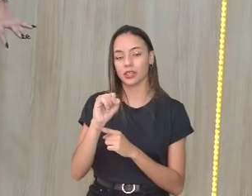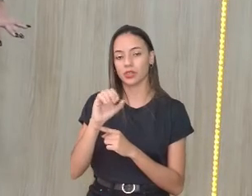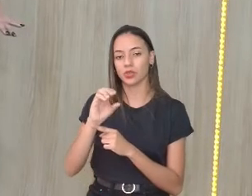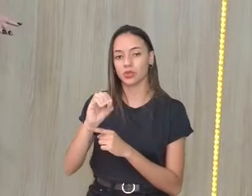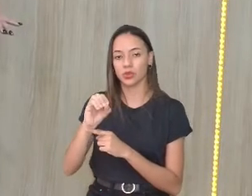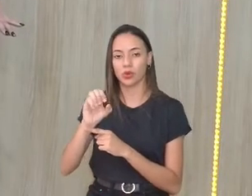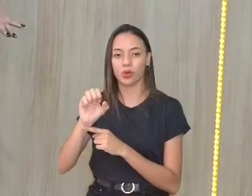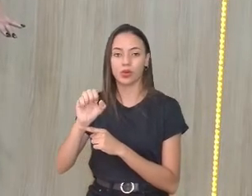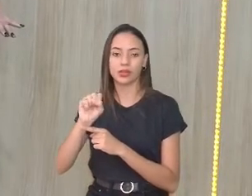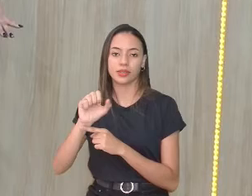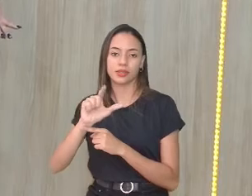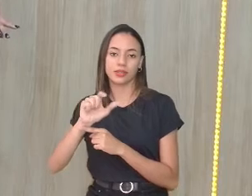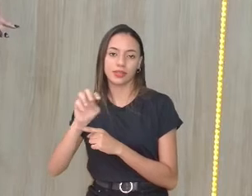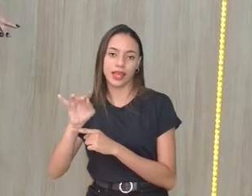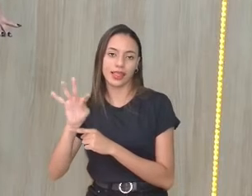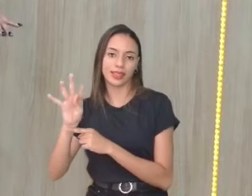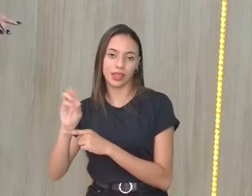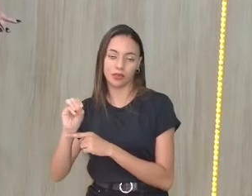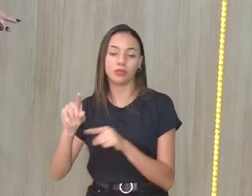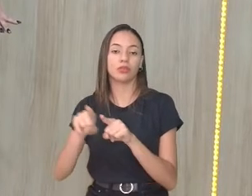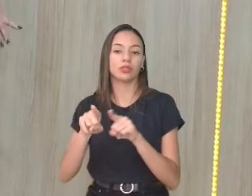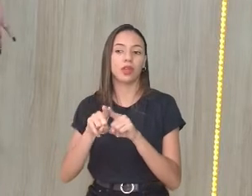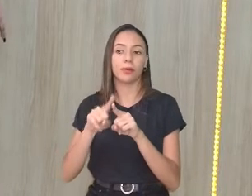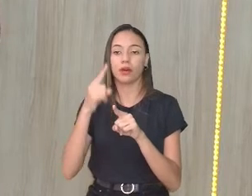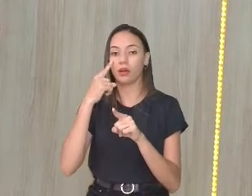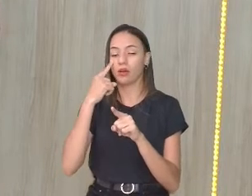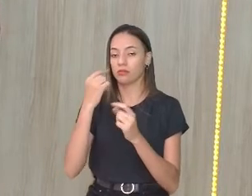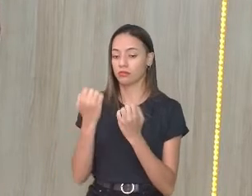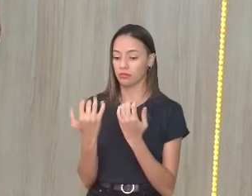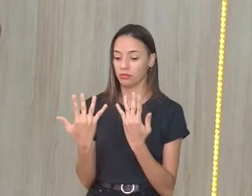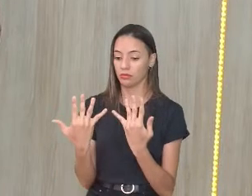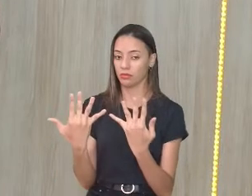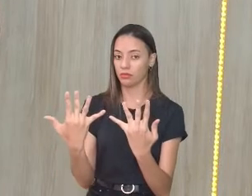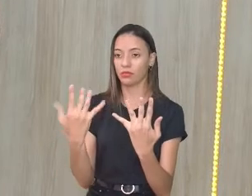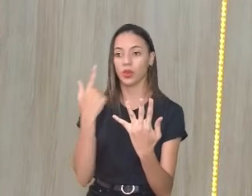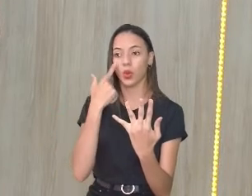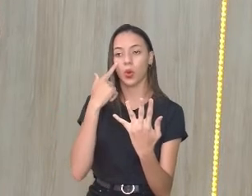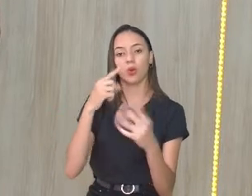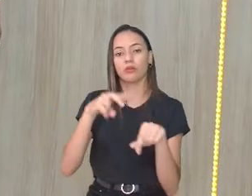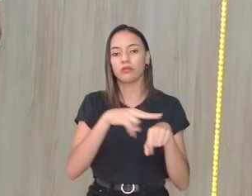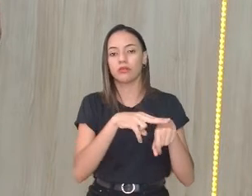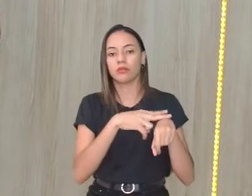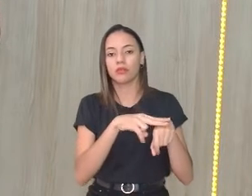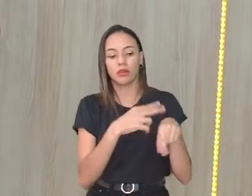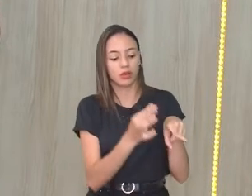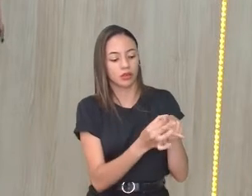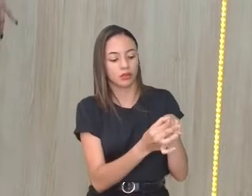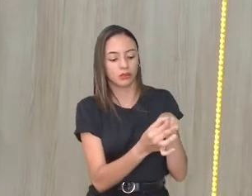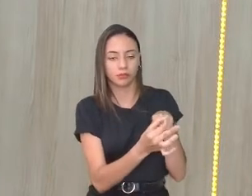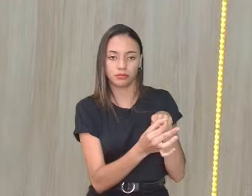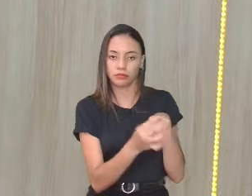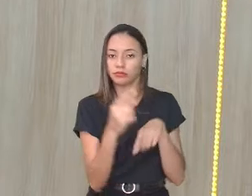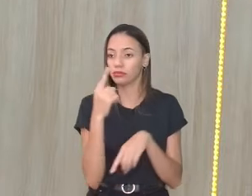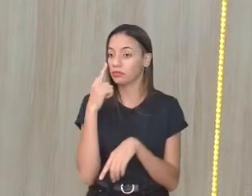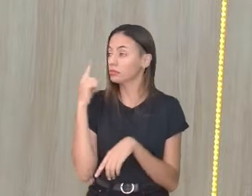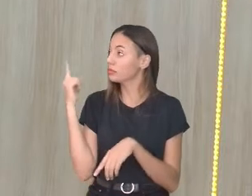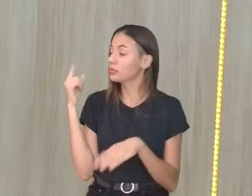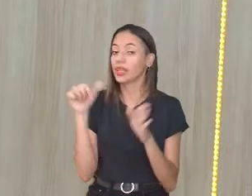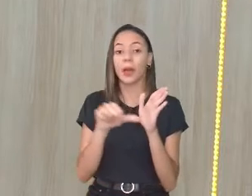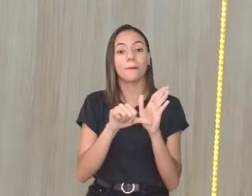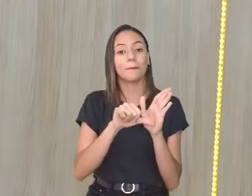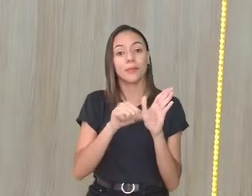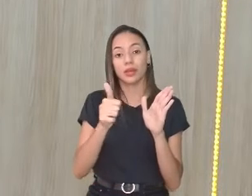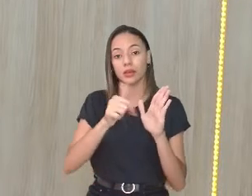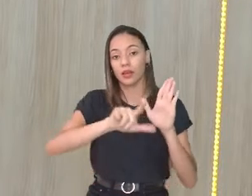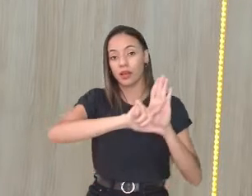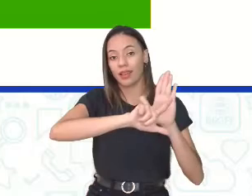o indivíduo, né? E também aqui a ervilha, né? Em frutinha e tudo mais. Então, a primeira lei de